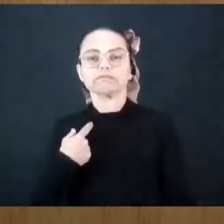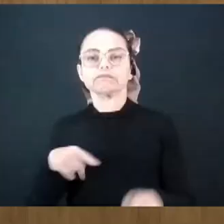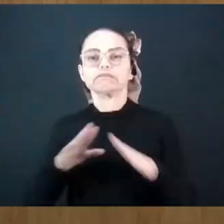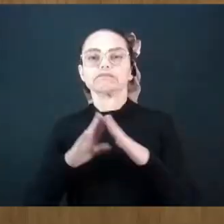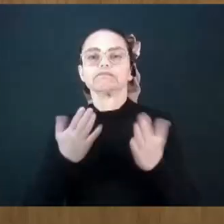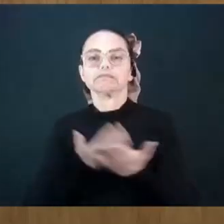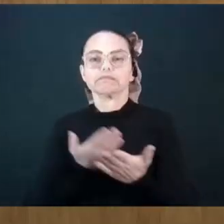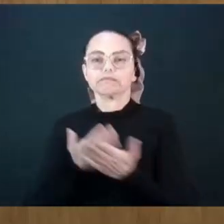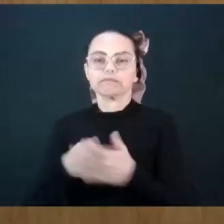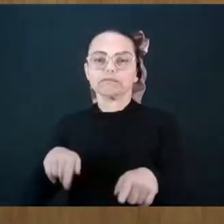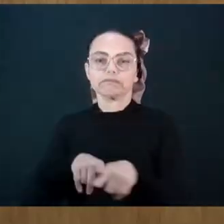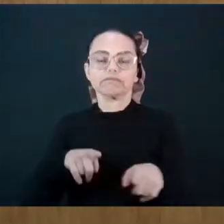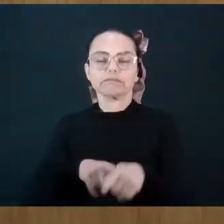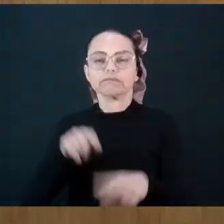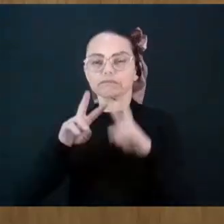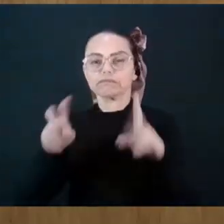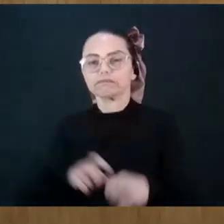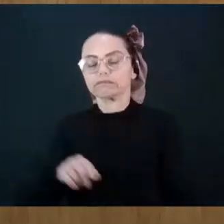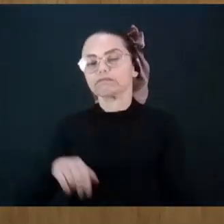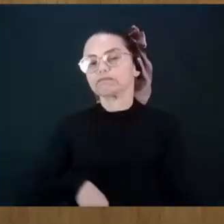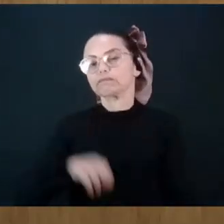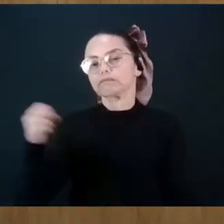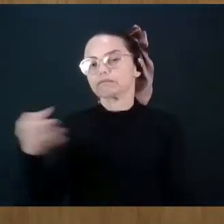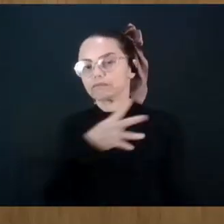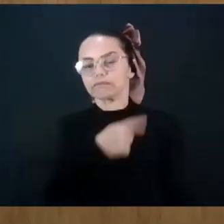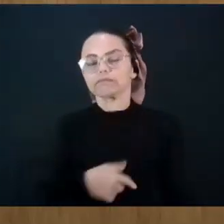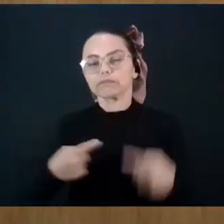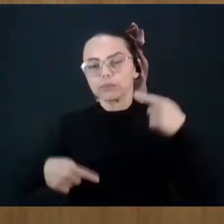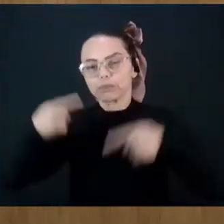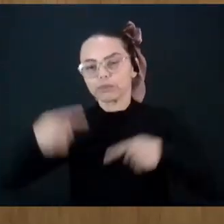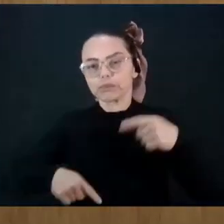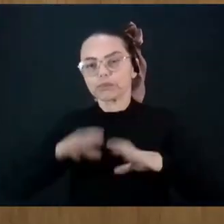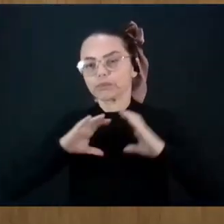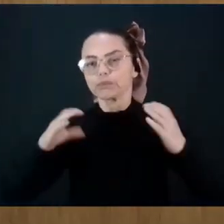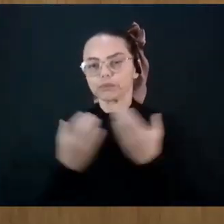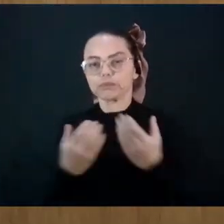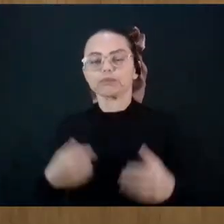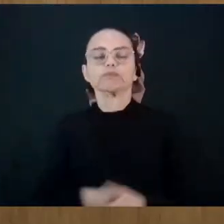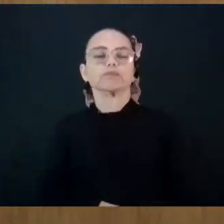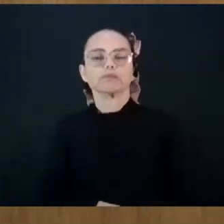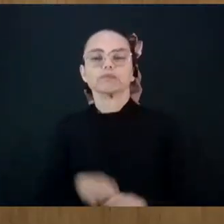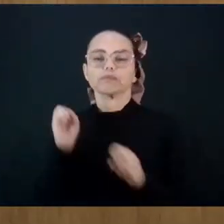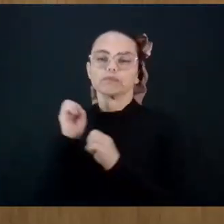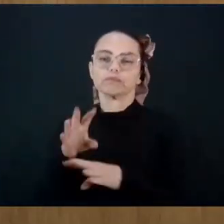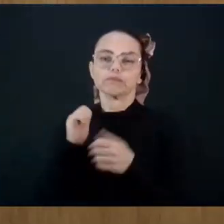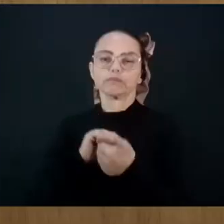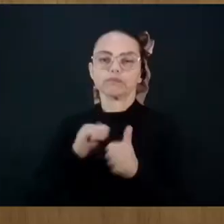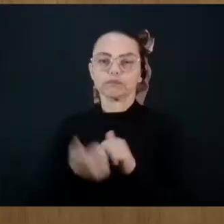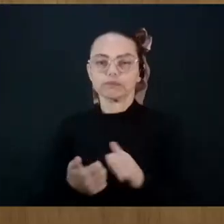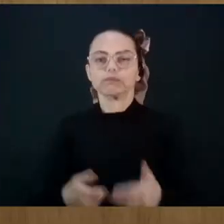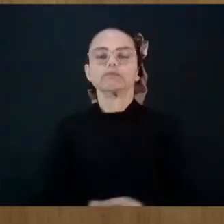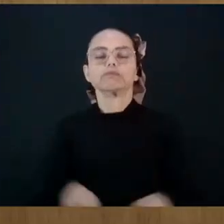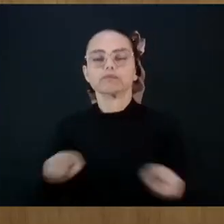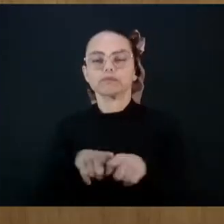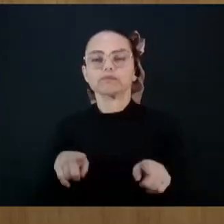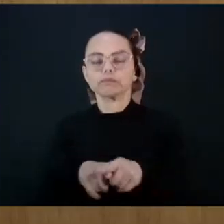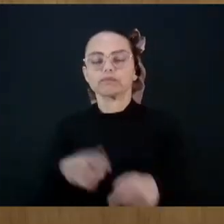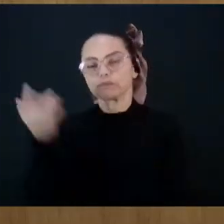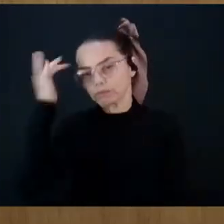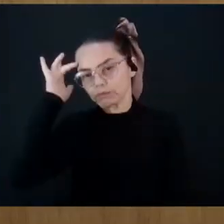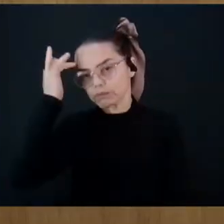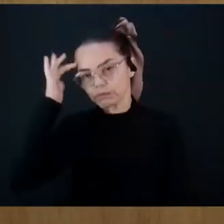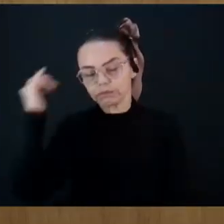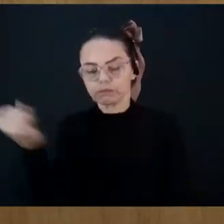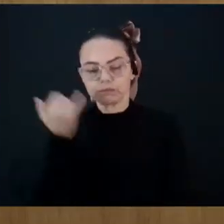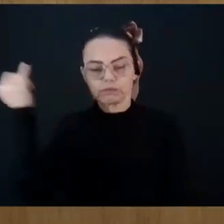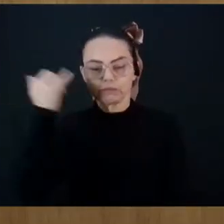um tema novo que está sendo debatido aí pela Comissão de Educação e Esporte. Também eu acho a importância,